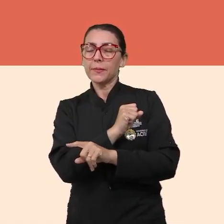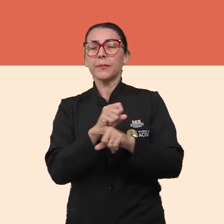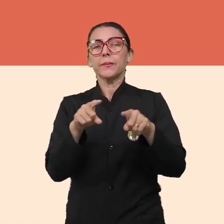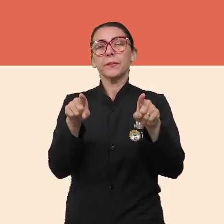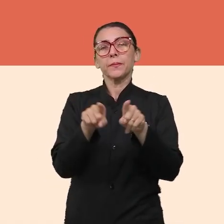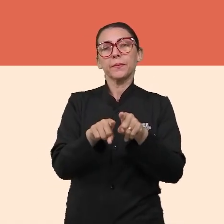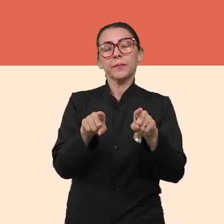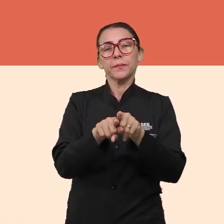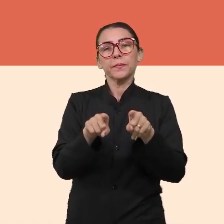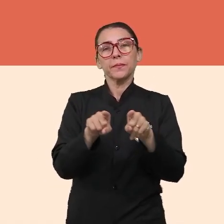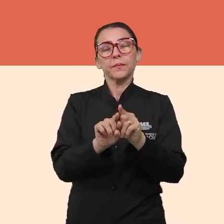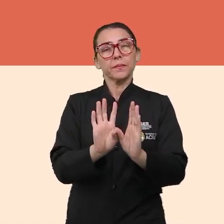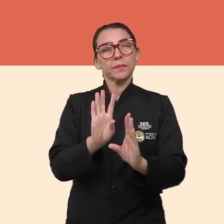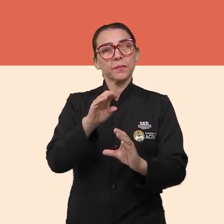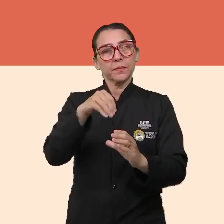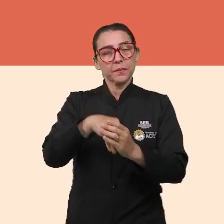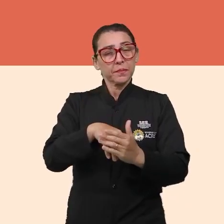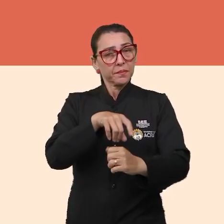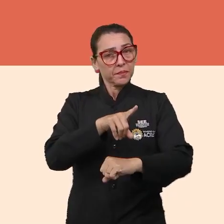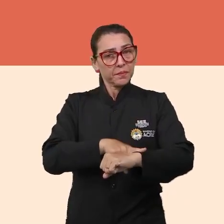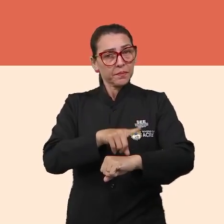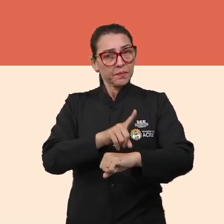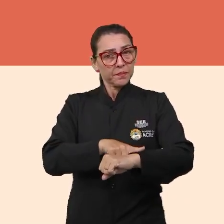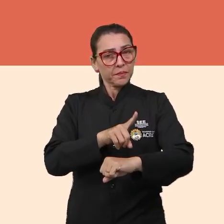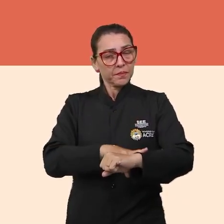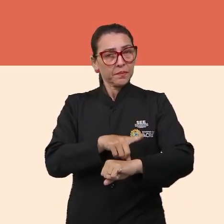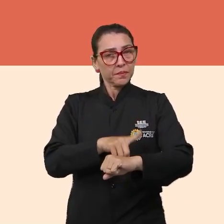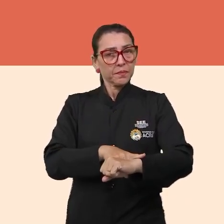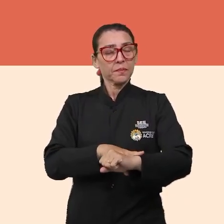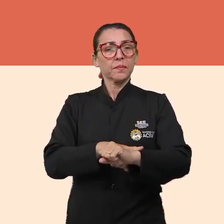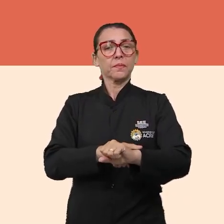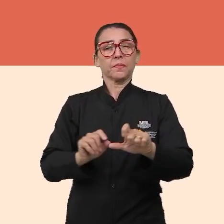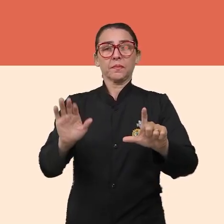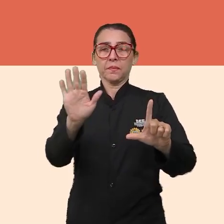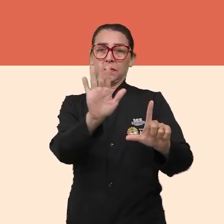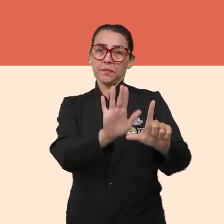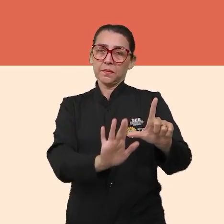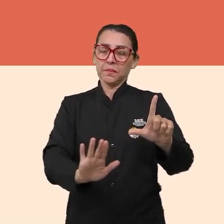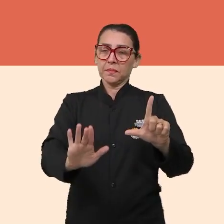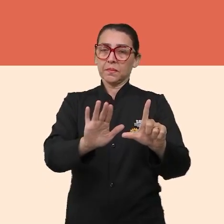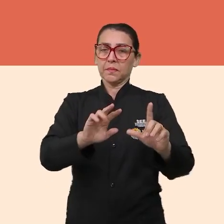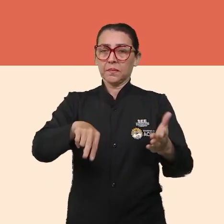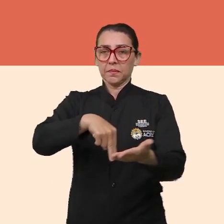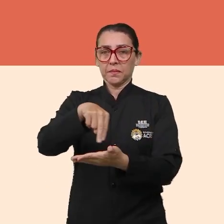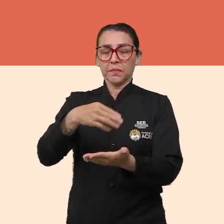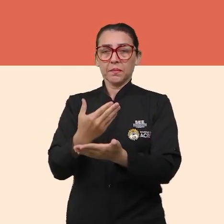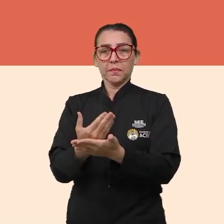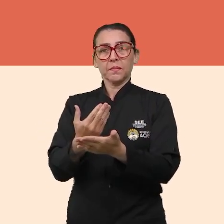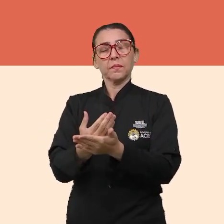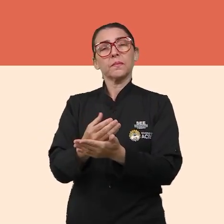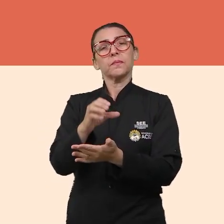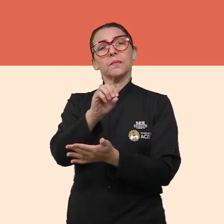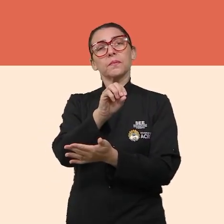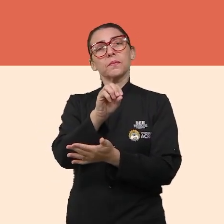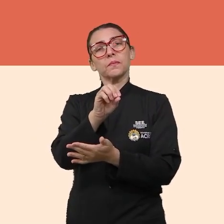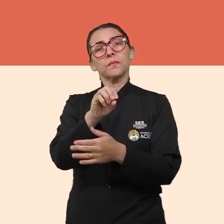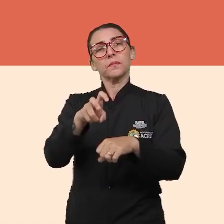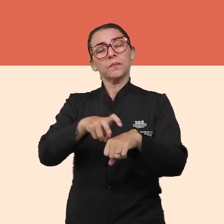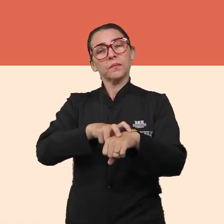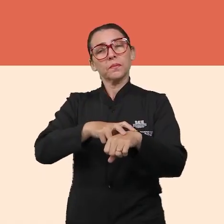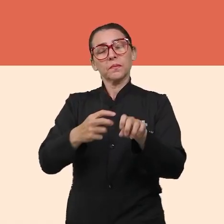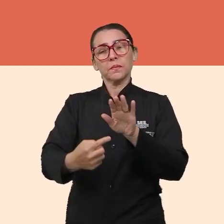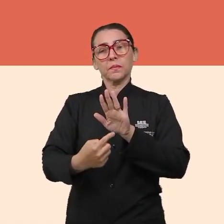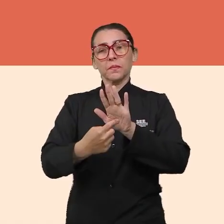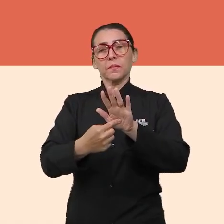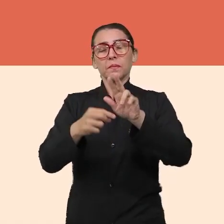e está dentro do tempo disponível nessas plataformas. As aulas de dança online e